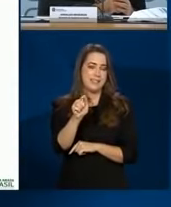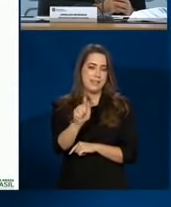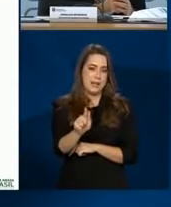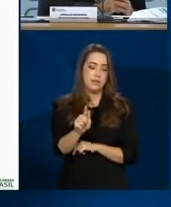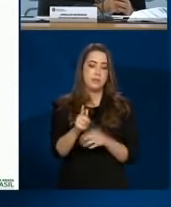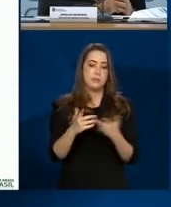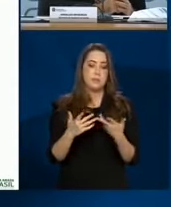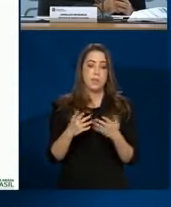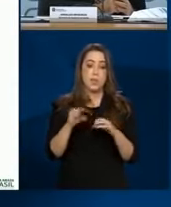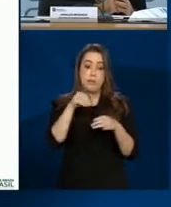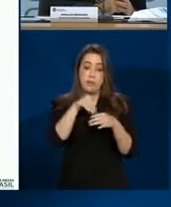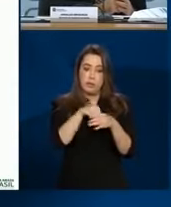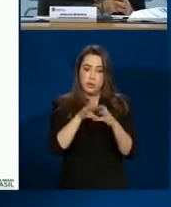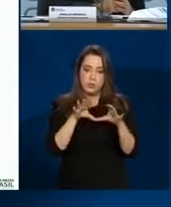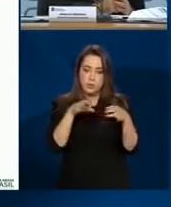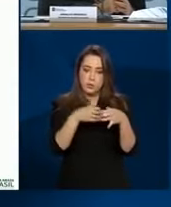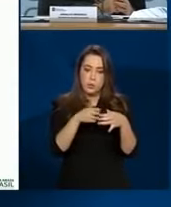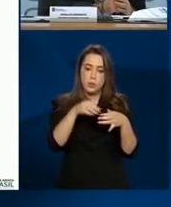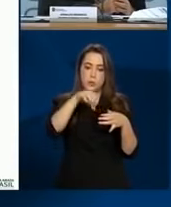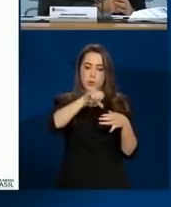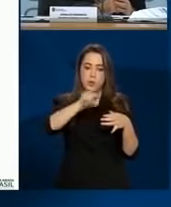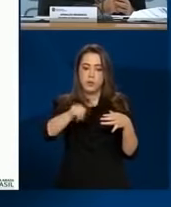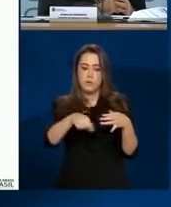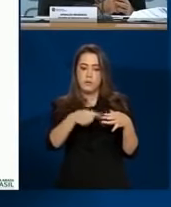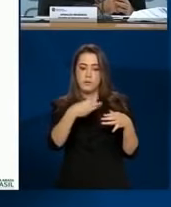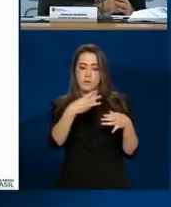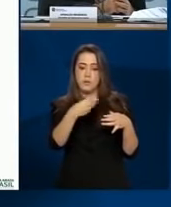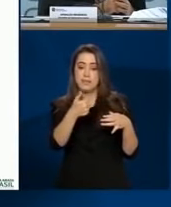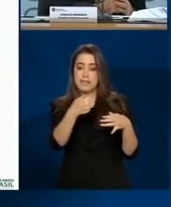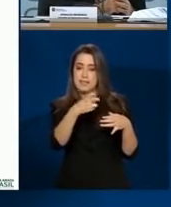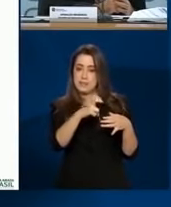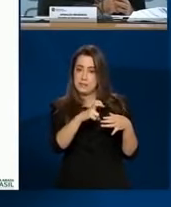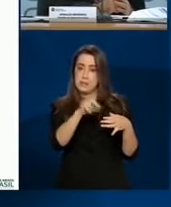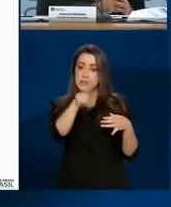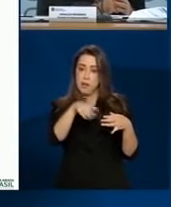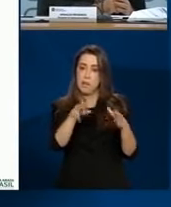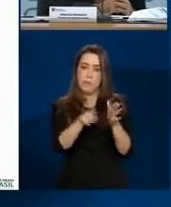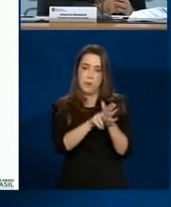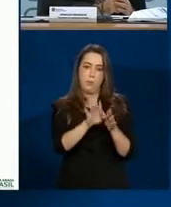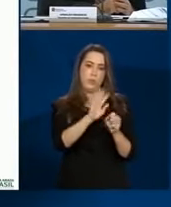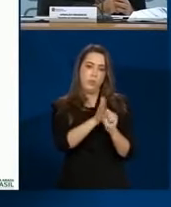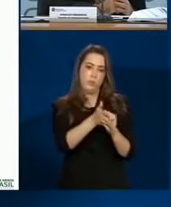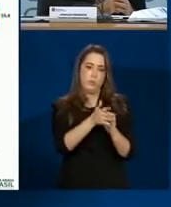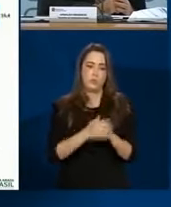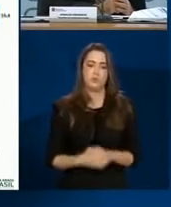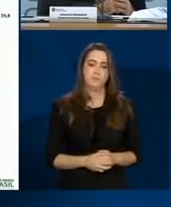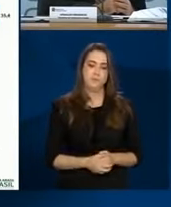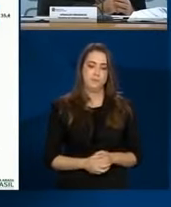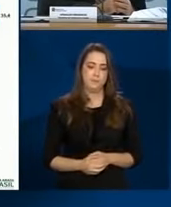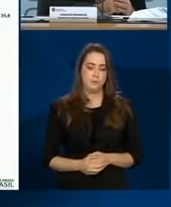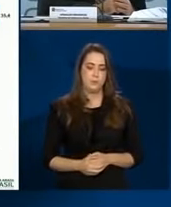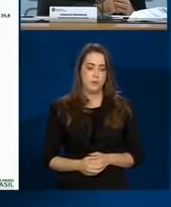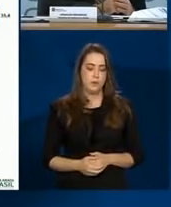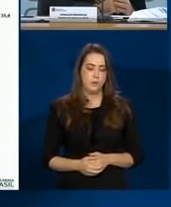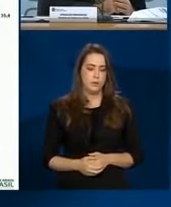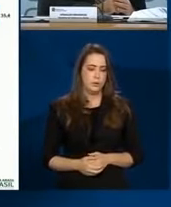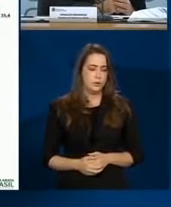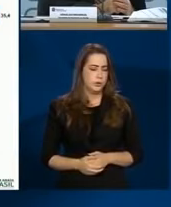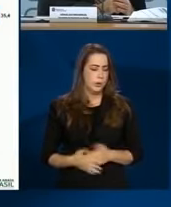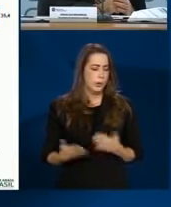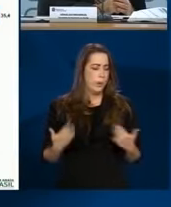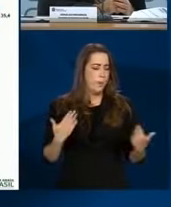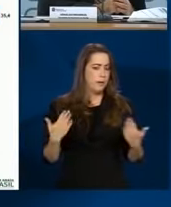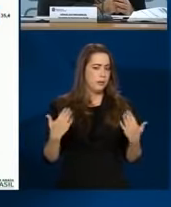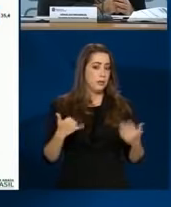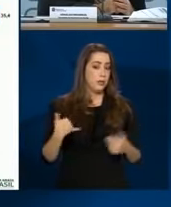90.973 exatamente óbitos por SRAG por Covid. Próximo. Quando a gente avalia a